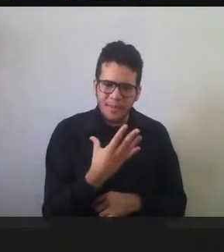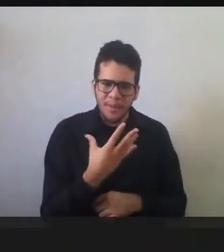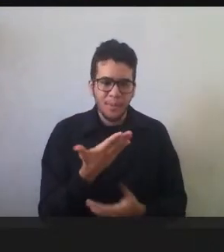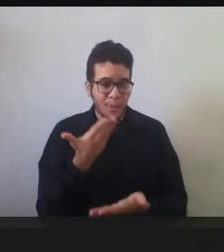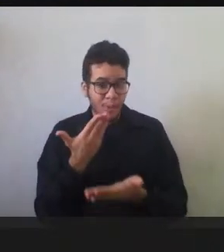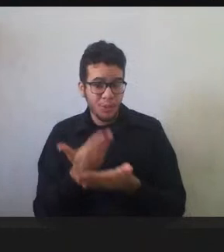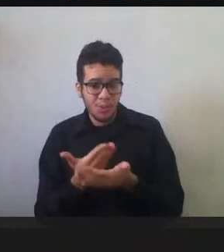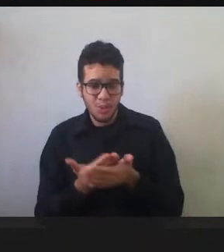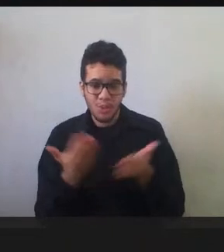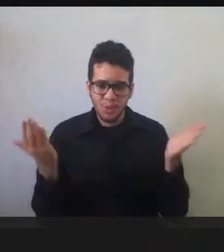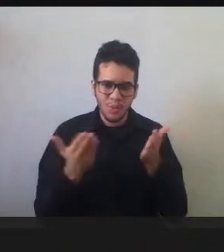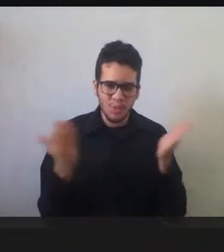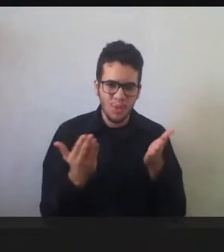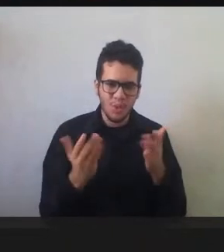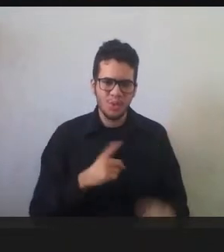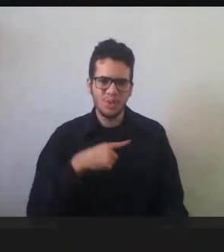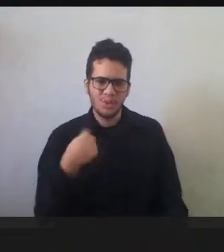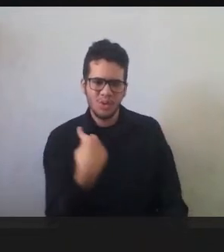desculpa